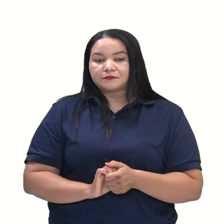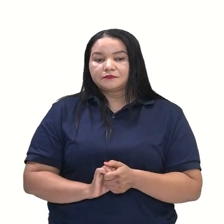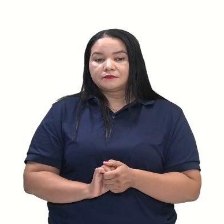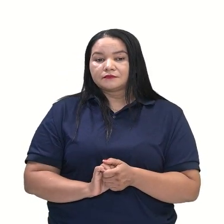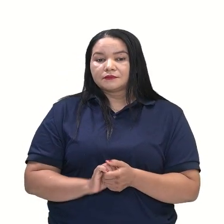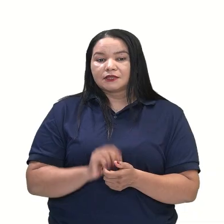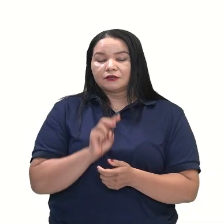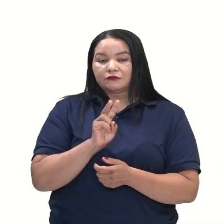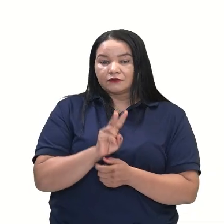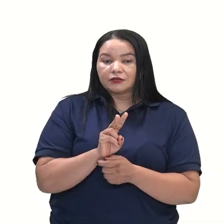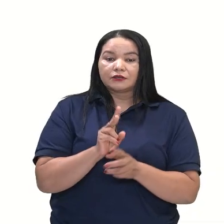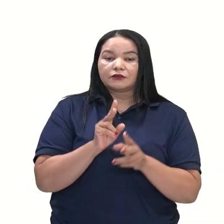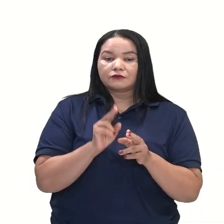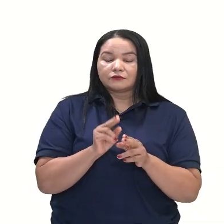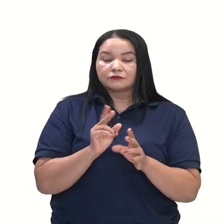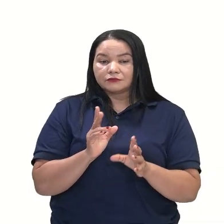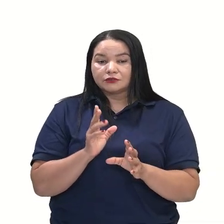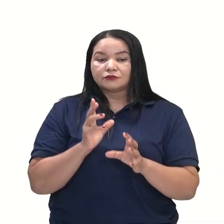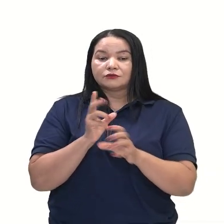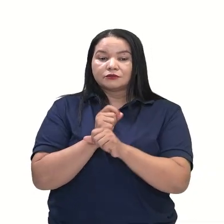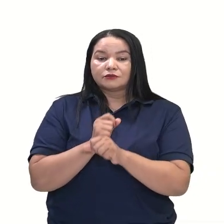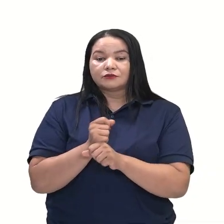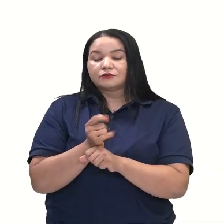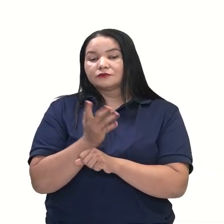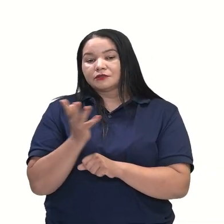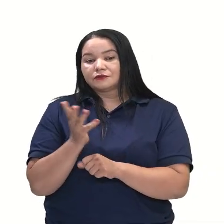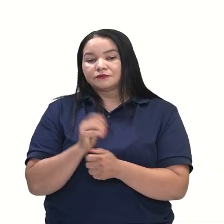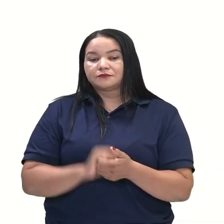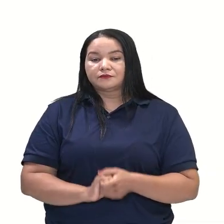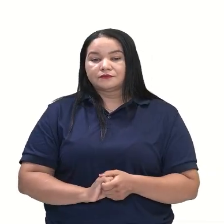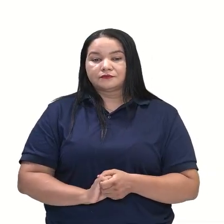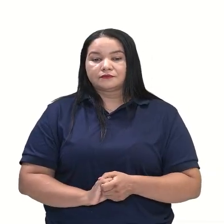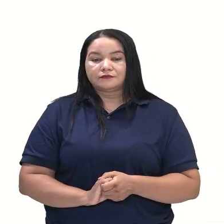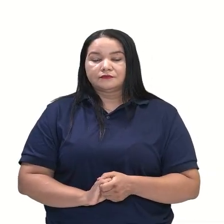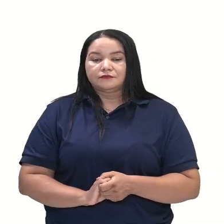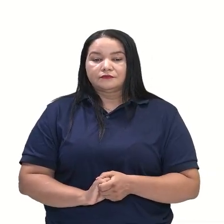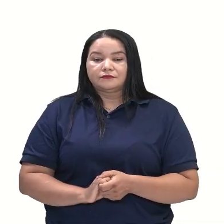Então, aqui o volume encontrado será de